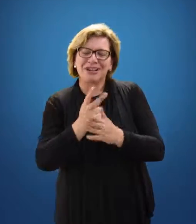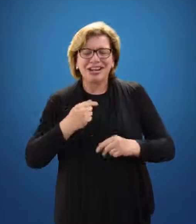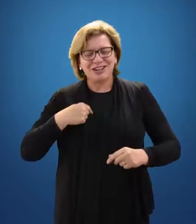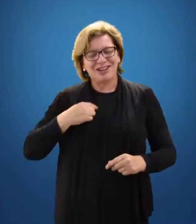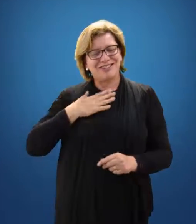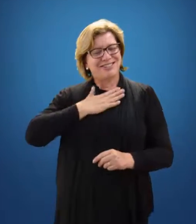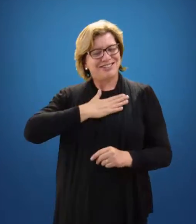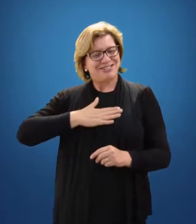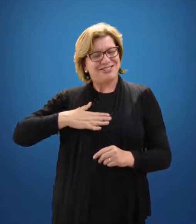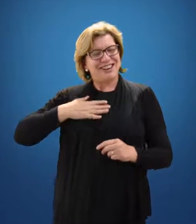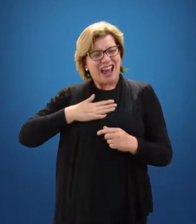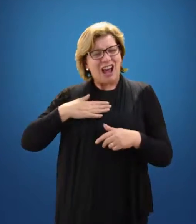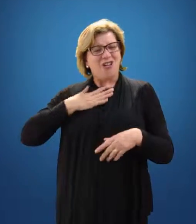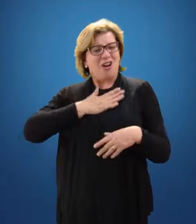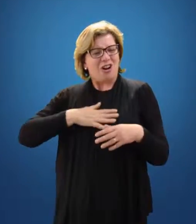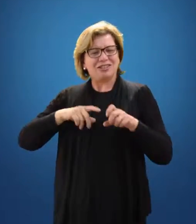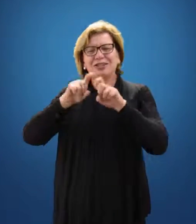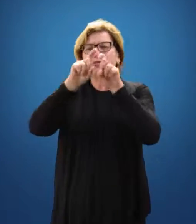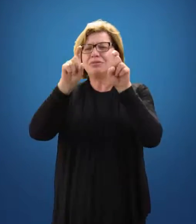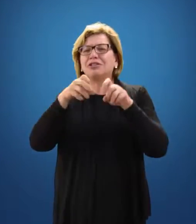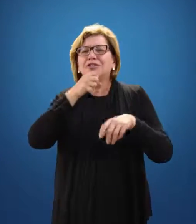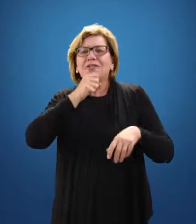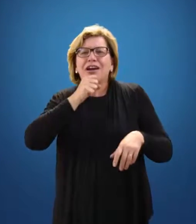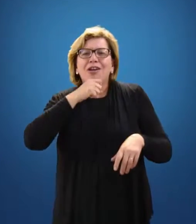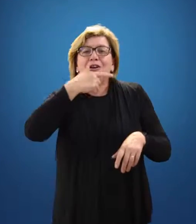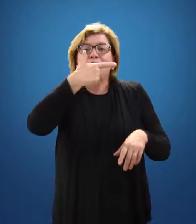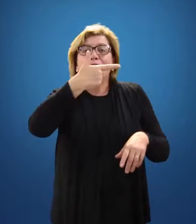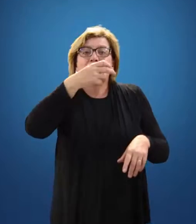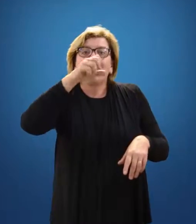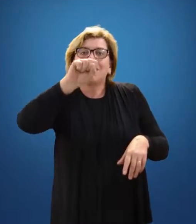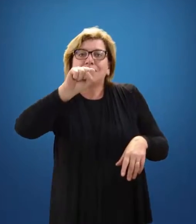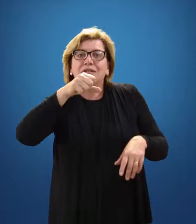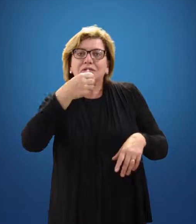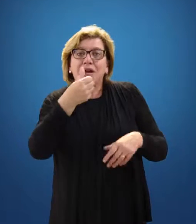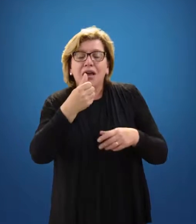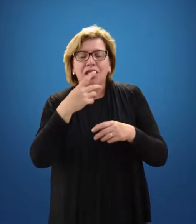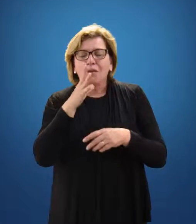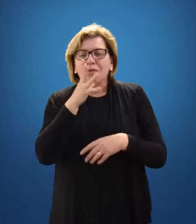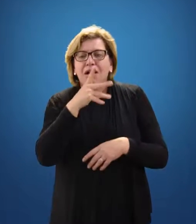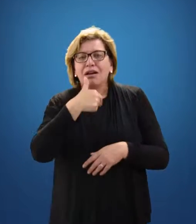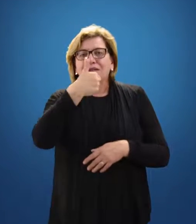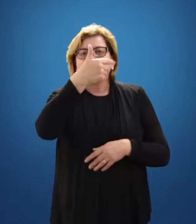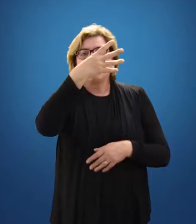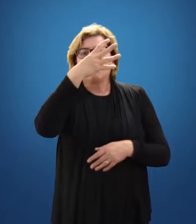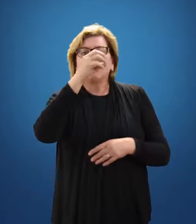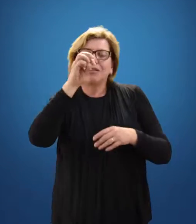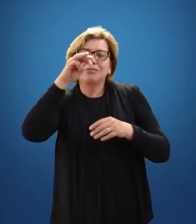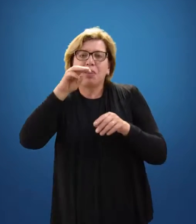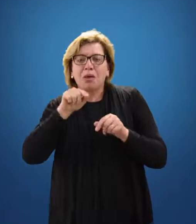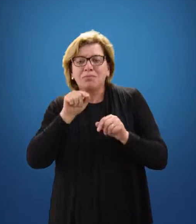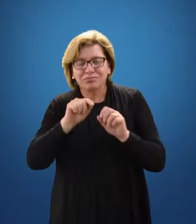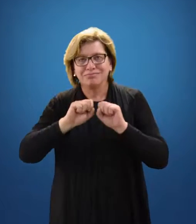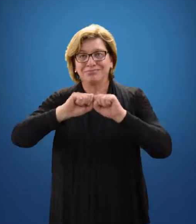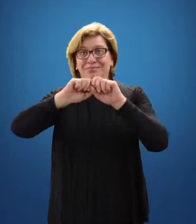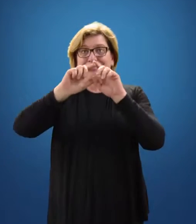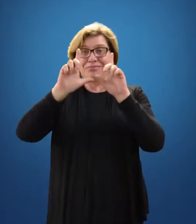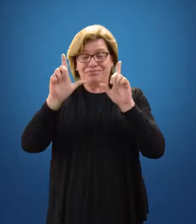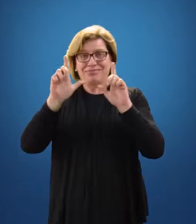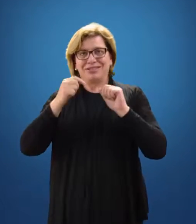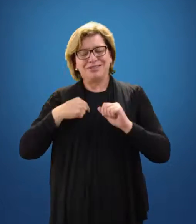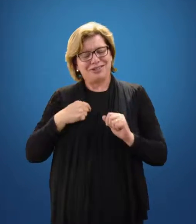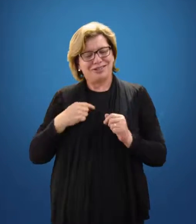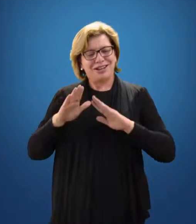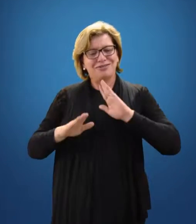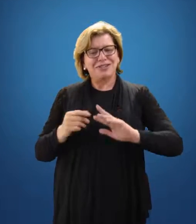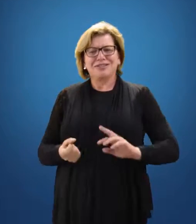computador 286 que levava 10 minutos para ser ligado. Nós geralmente estranhamos as culturas que não são